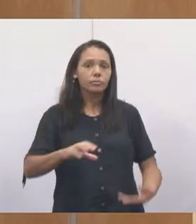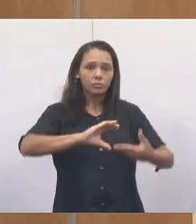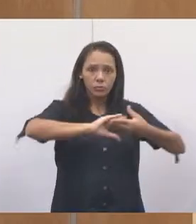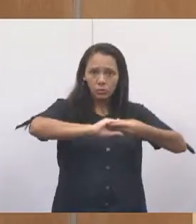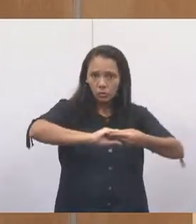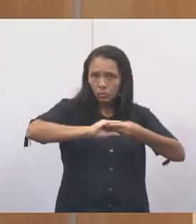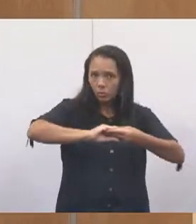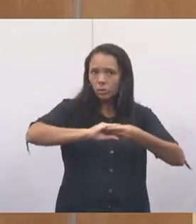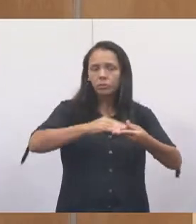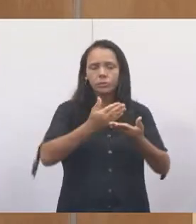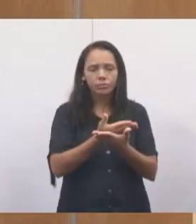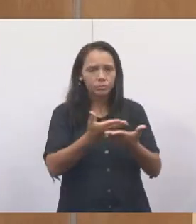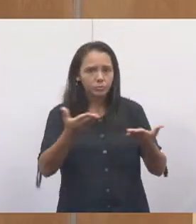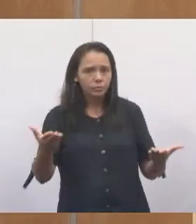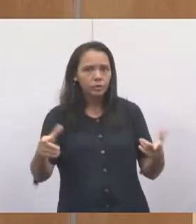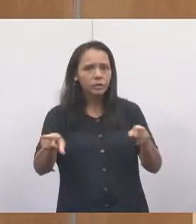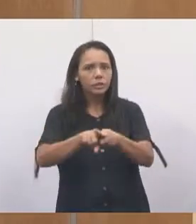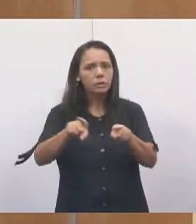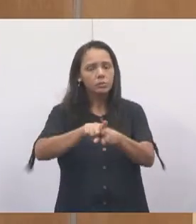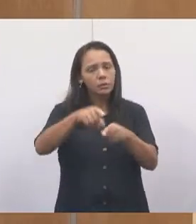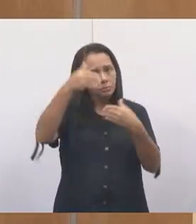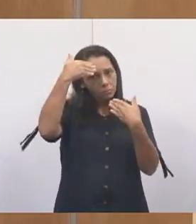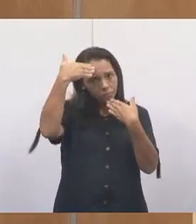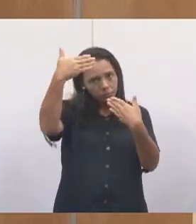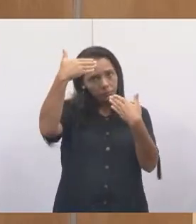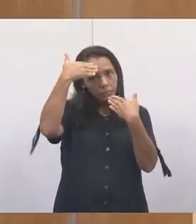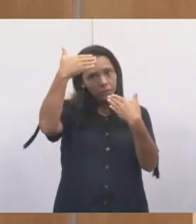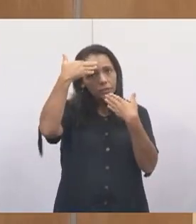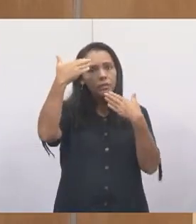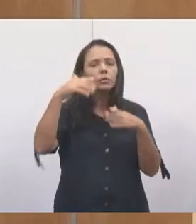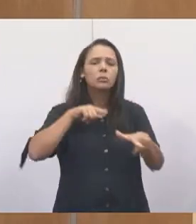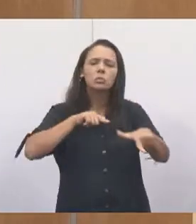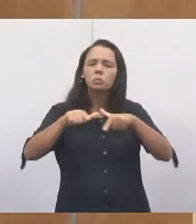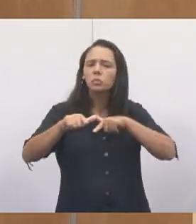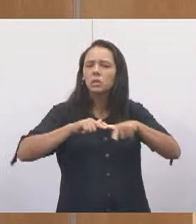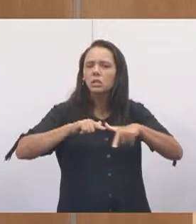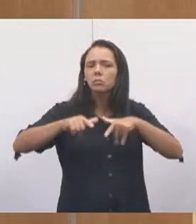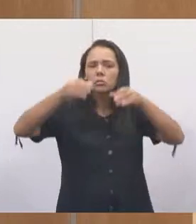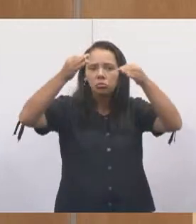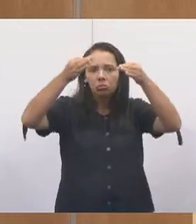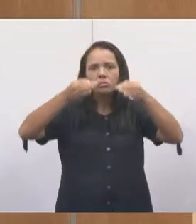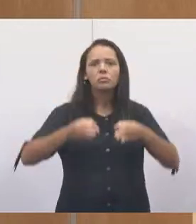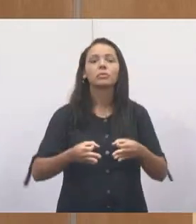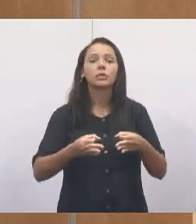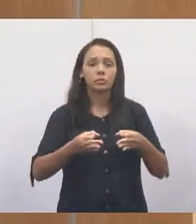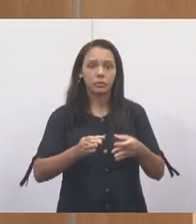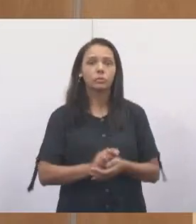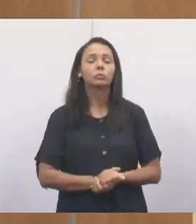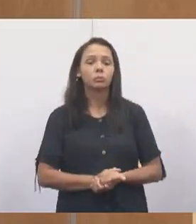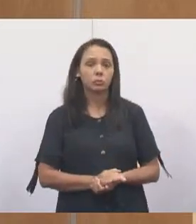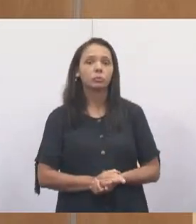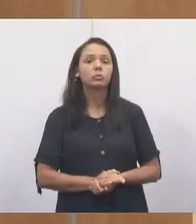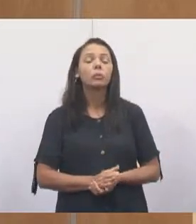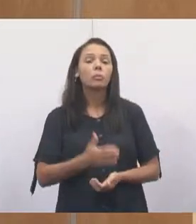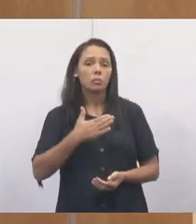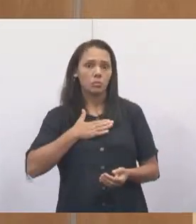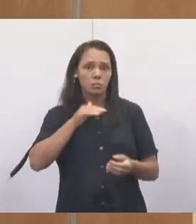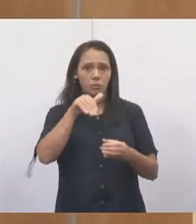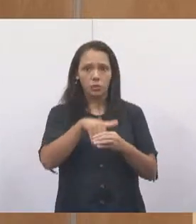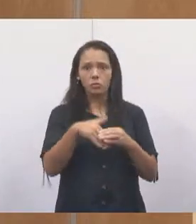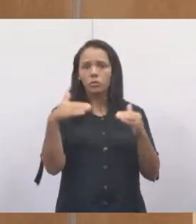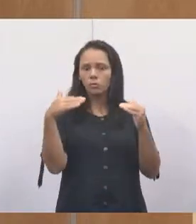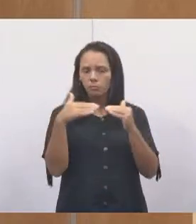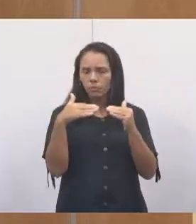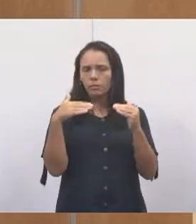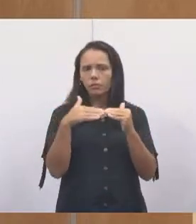aqui publicamente e agradecê-los pelo excelente trabalho que eles prestam para a nossa cidade. E quero adiantar aqui que serei favorável à aprovação